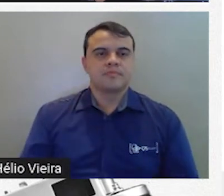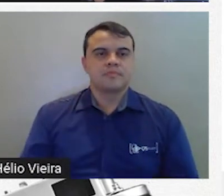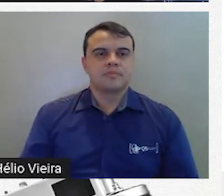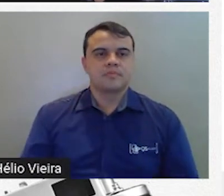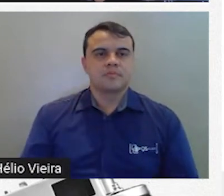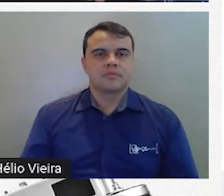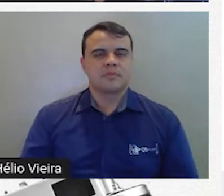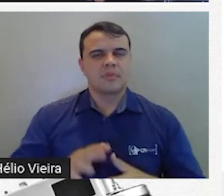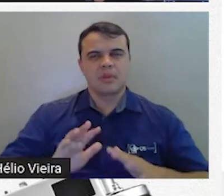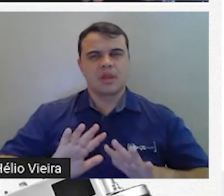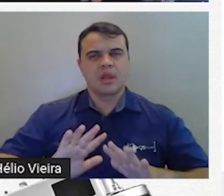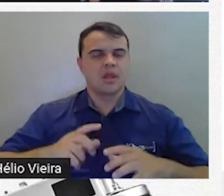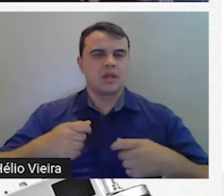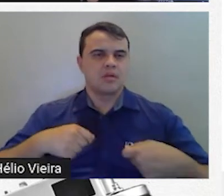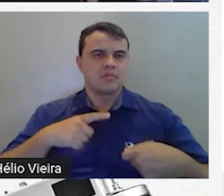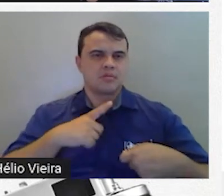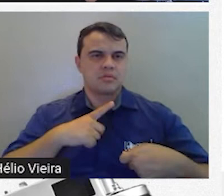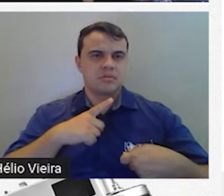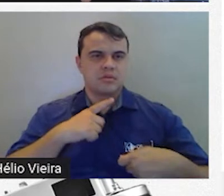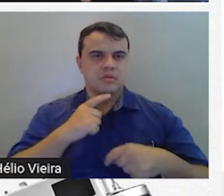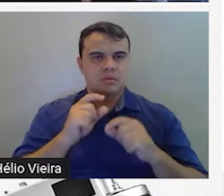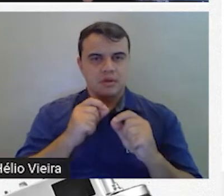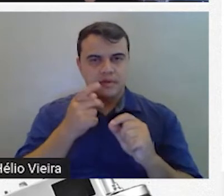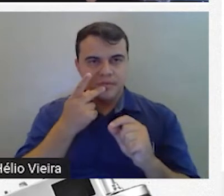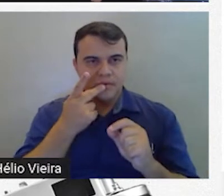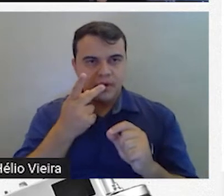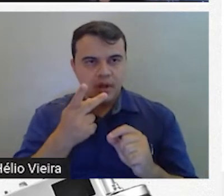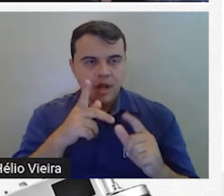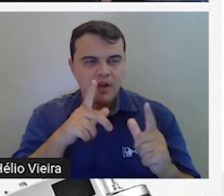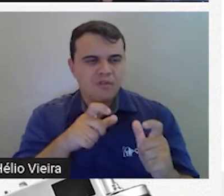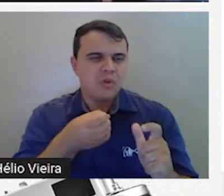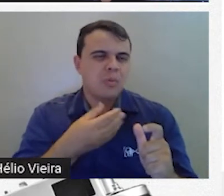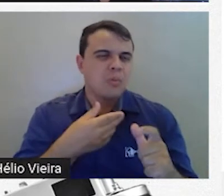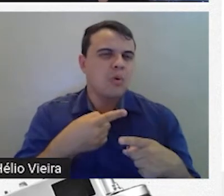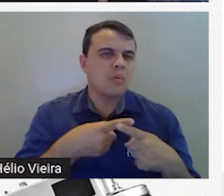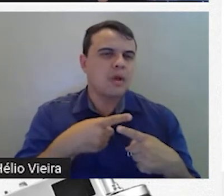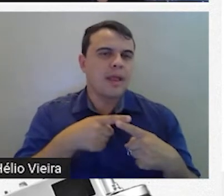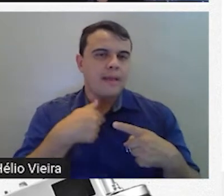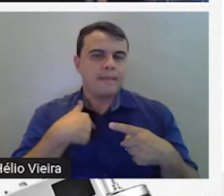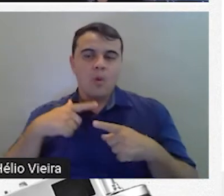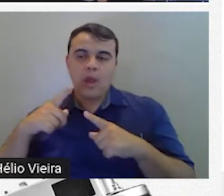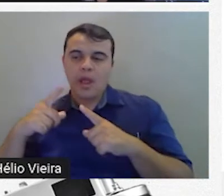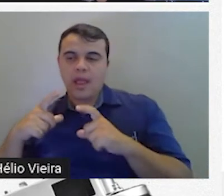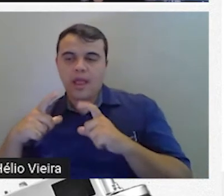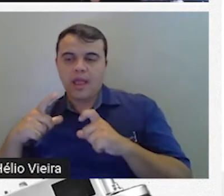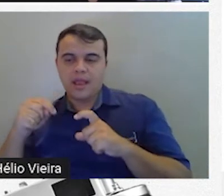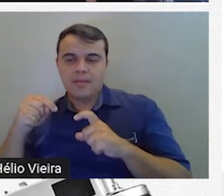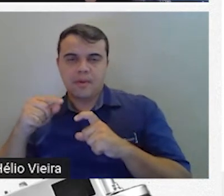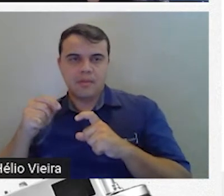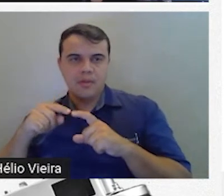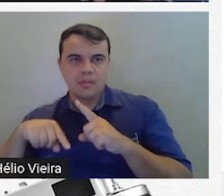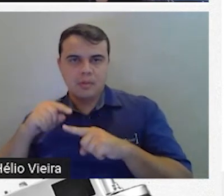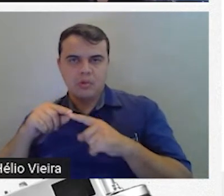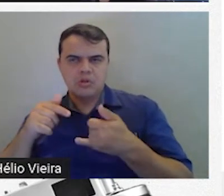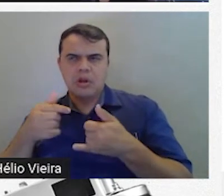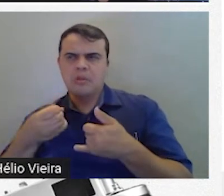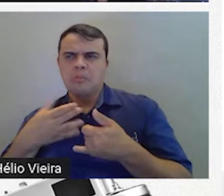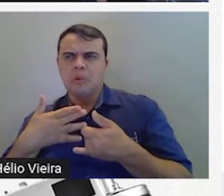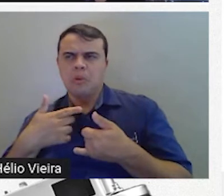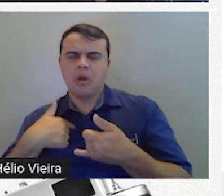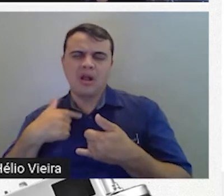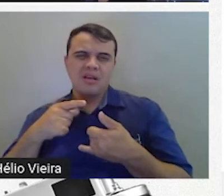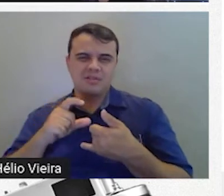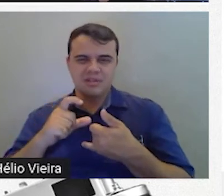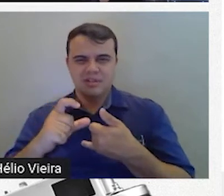não necessariamente falar que minha foto é boa porque meu equipamento é bom, né? Meu celular é bom, eu tenho uma